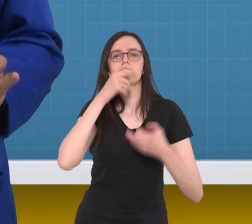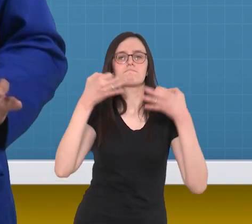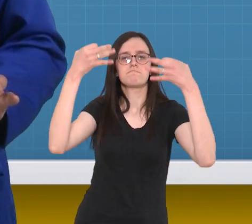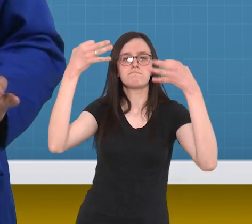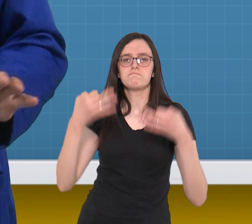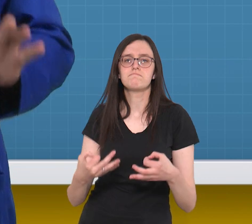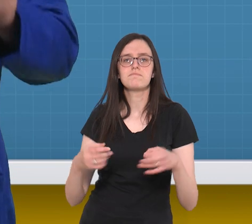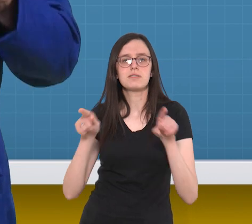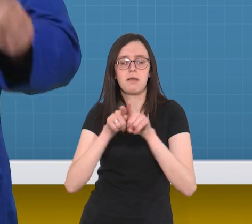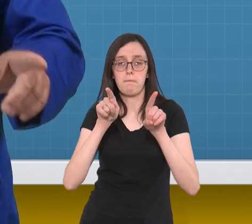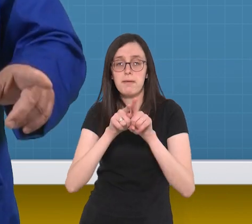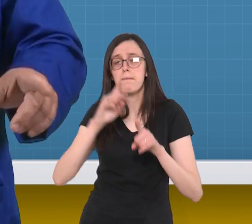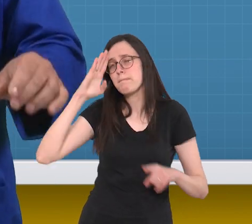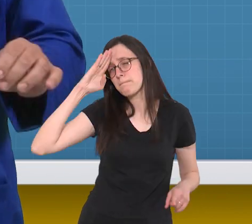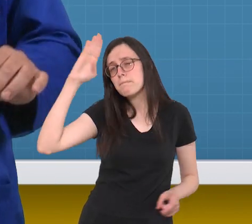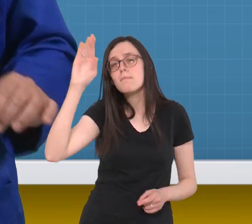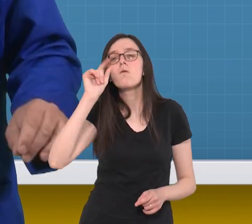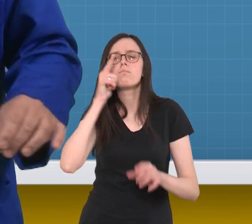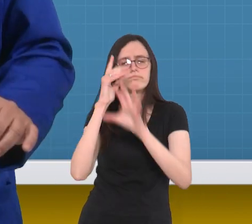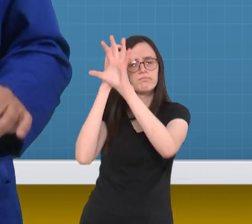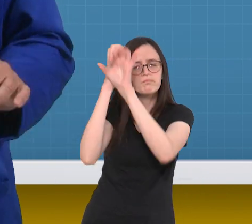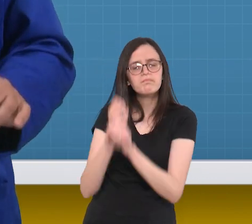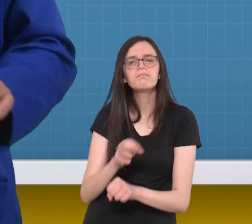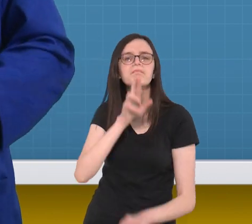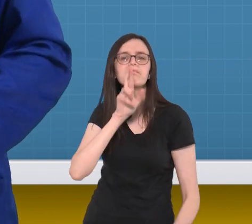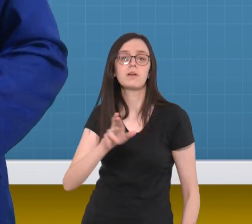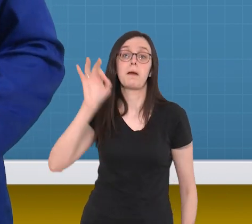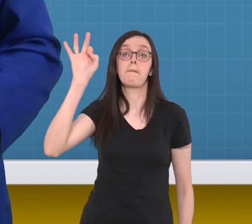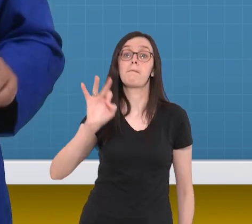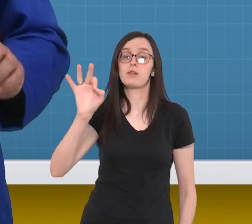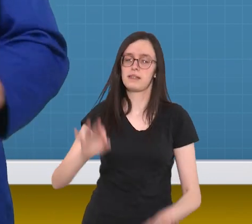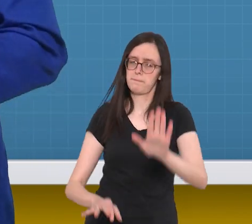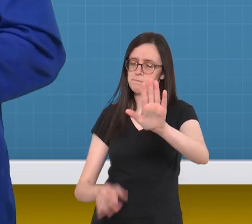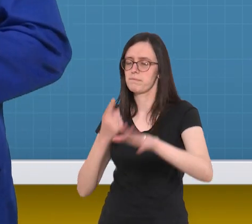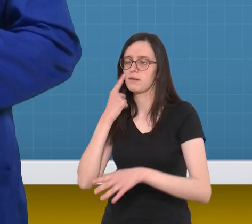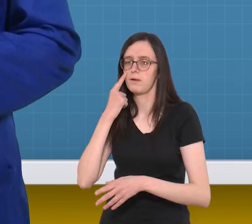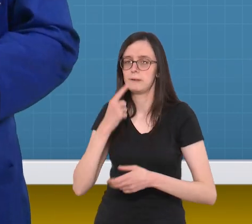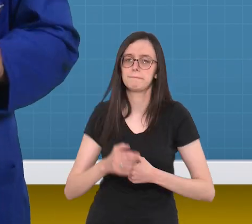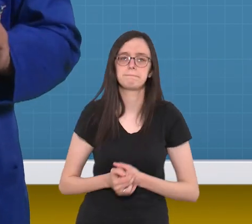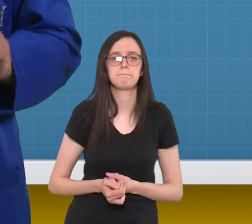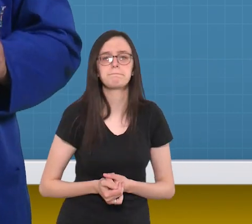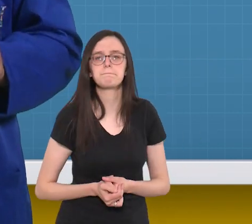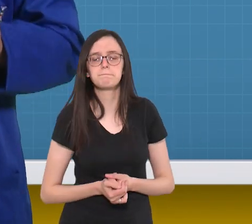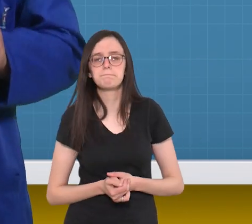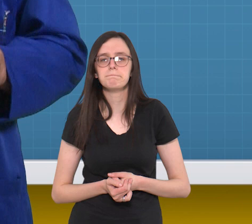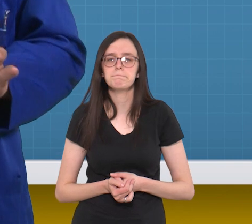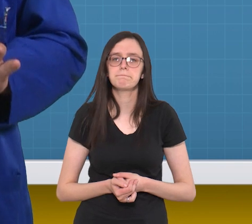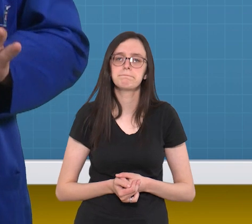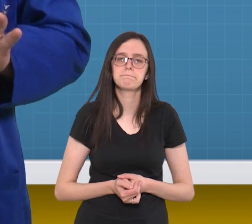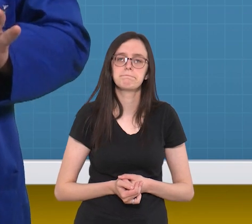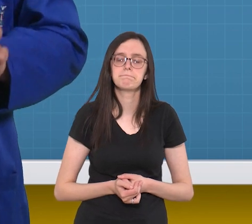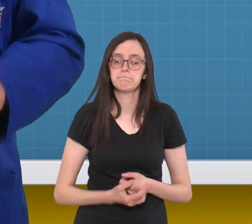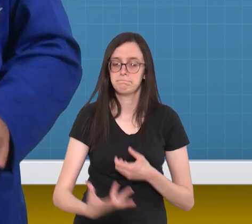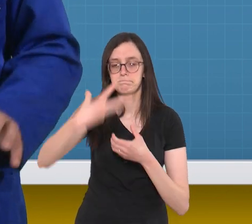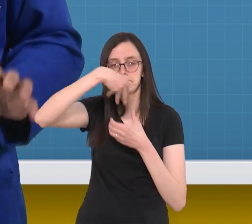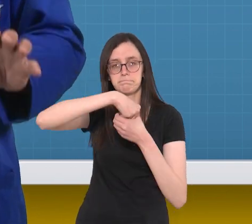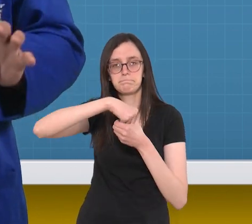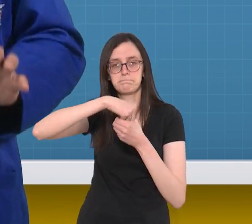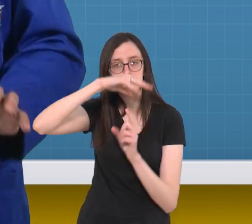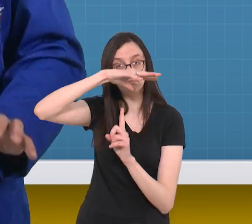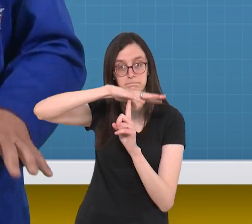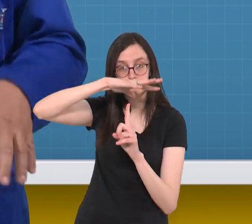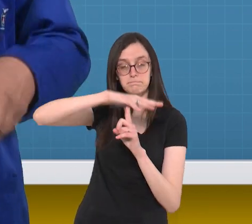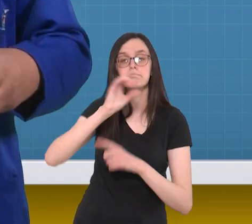maneira direta, principalmente para calcular porcentagem. Vamos lá. Nós temos que no estado